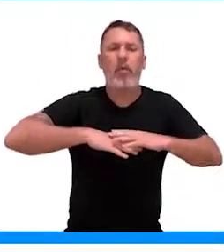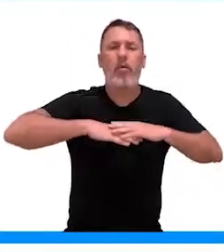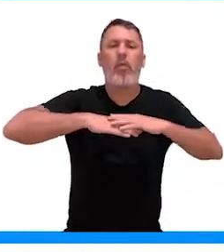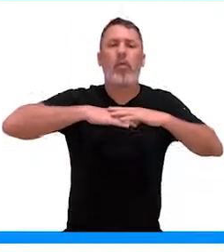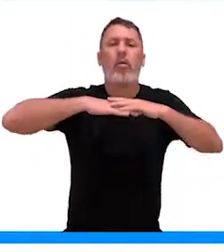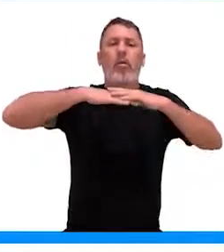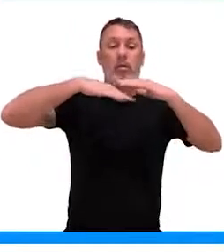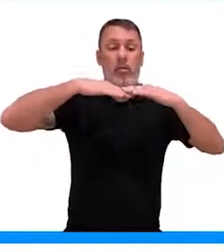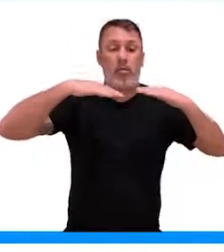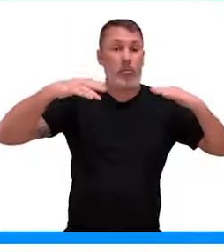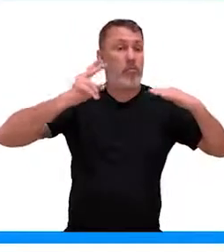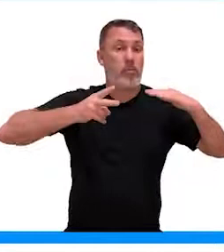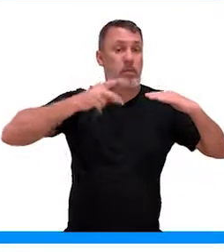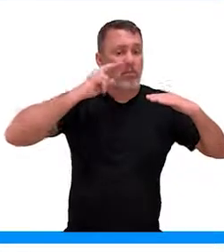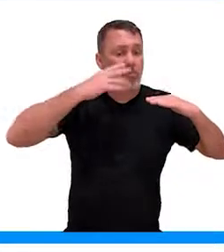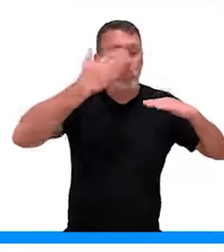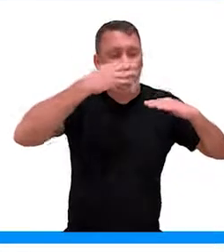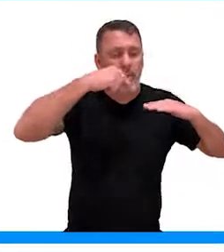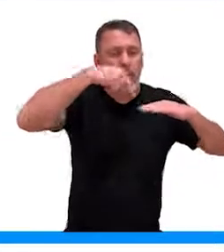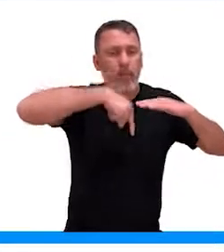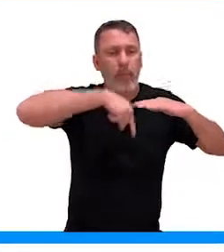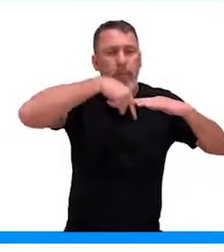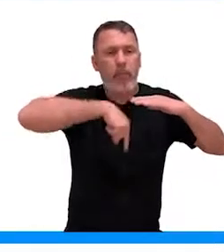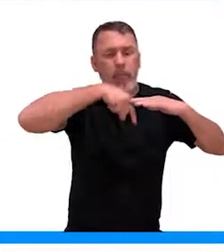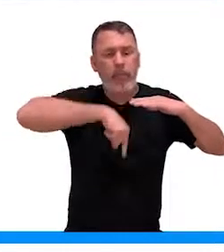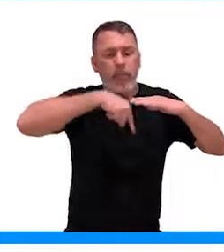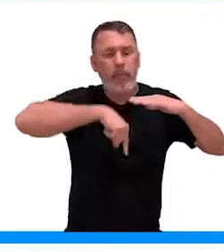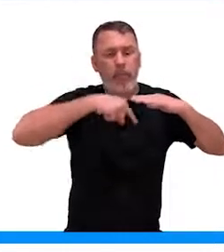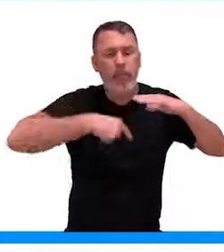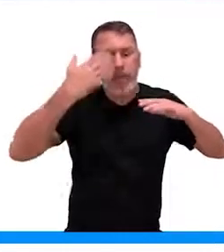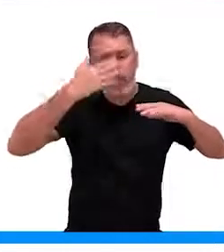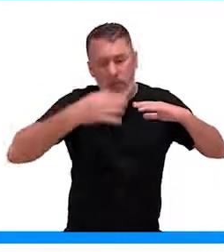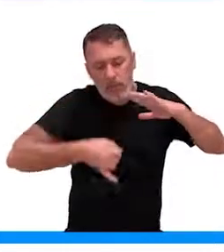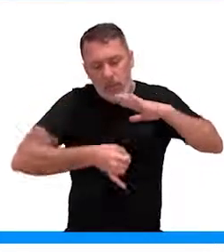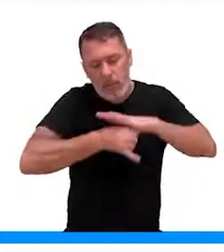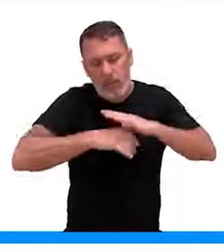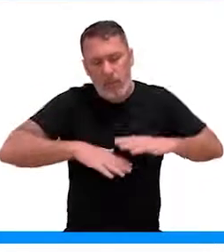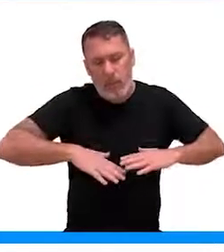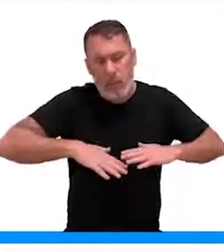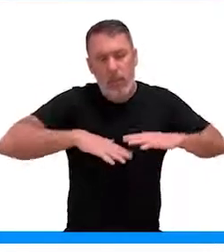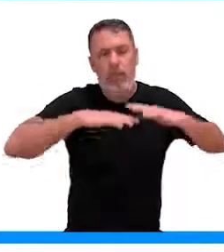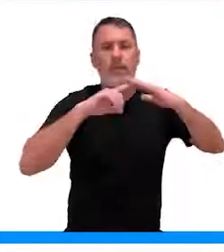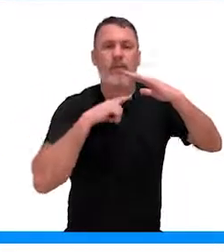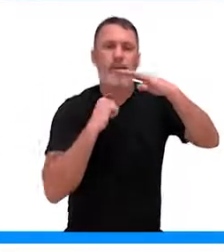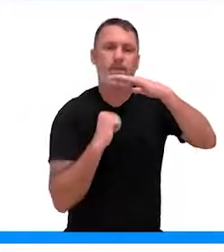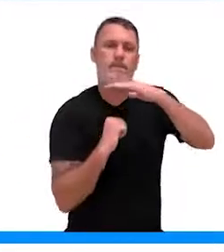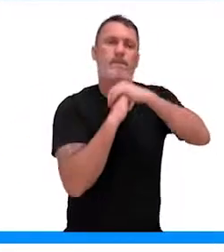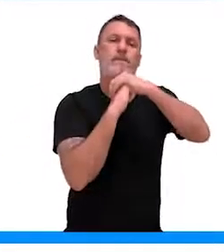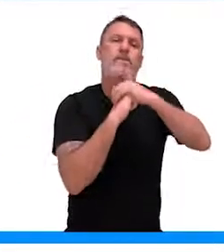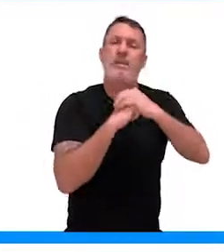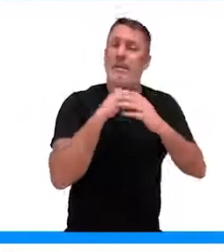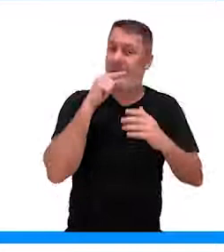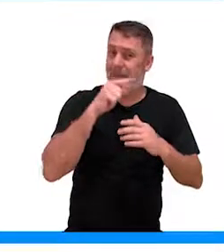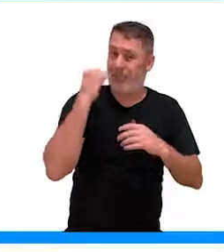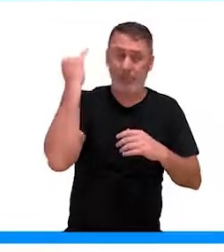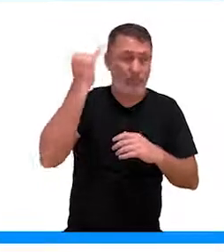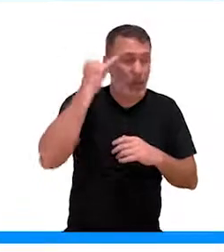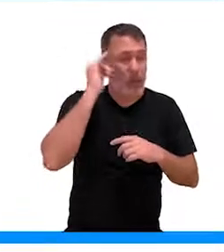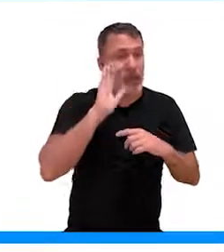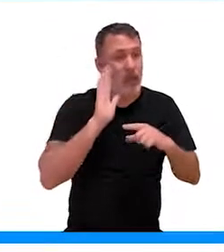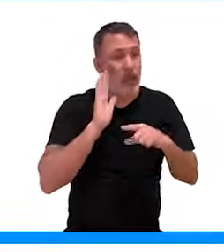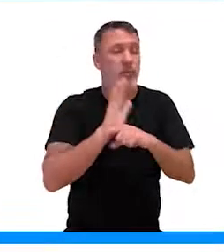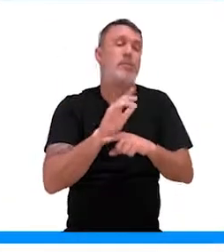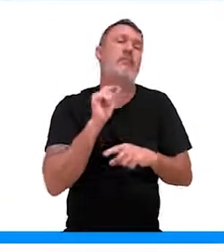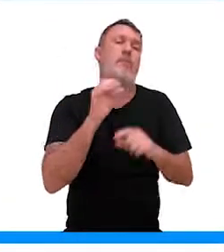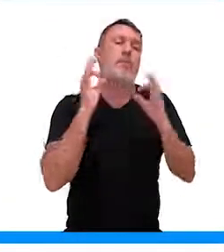do solo. Tudo bem? É claro que, então, a característica rochosa, ela é essencial. Tudo bem? Essencial